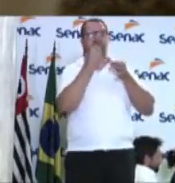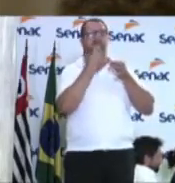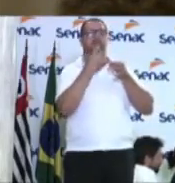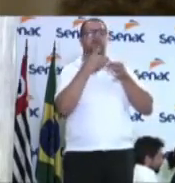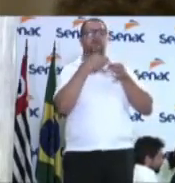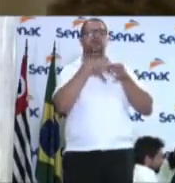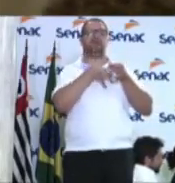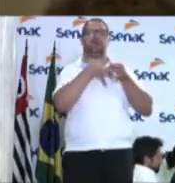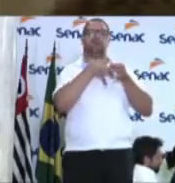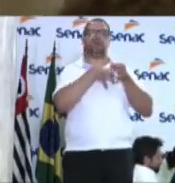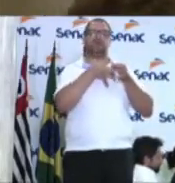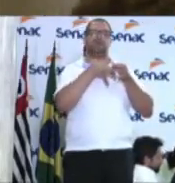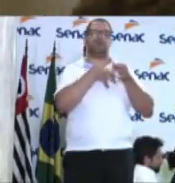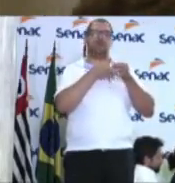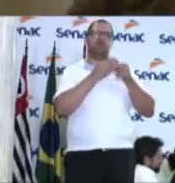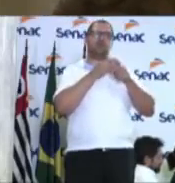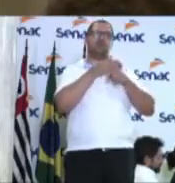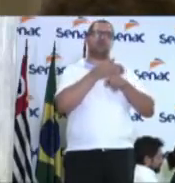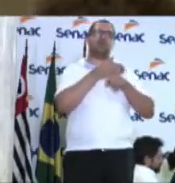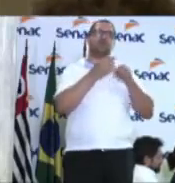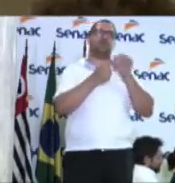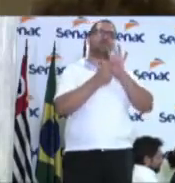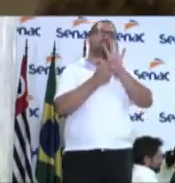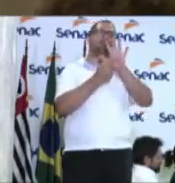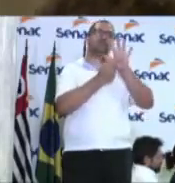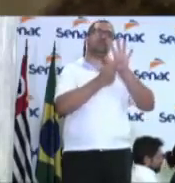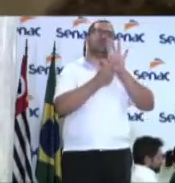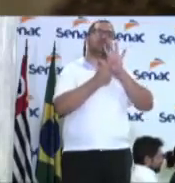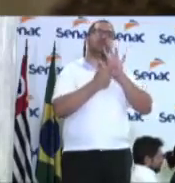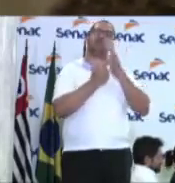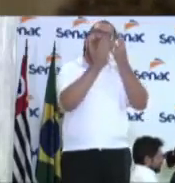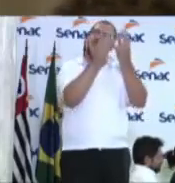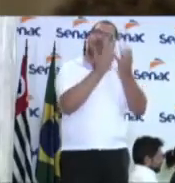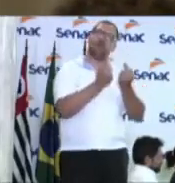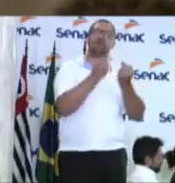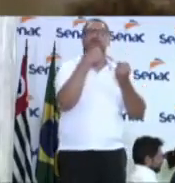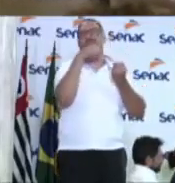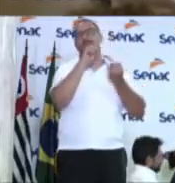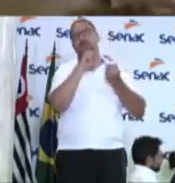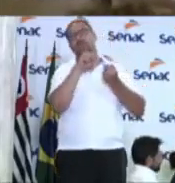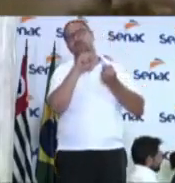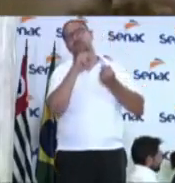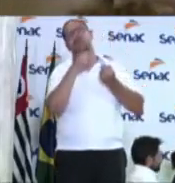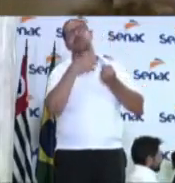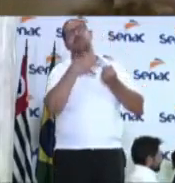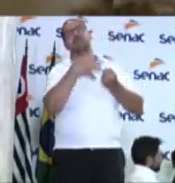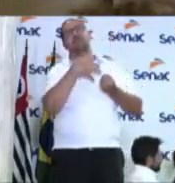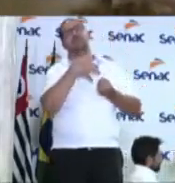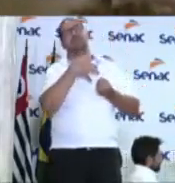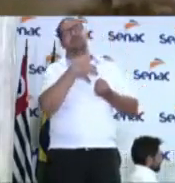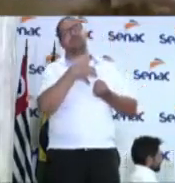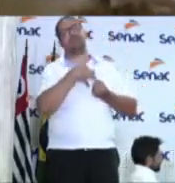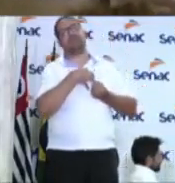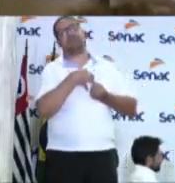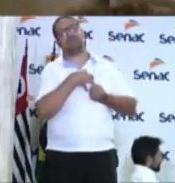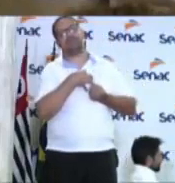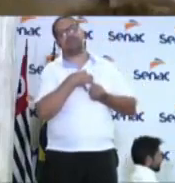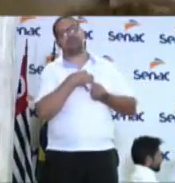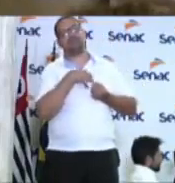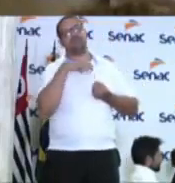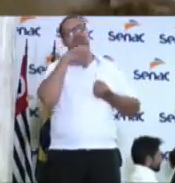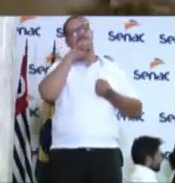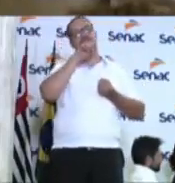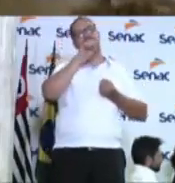gente trouxe para transformar isso em verdade é assumir, sim, nós estamos fazendo uma série,